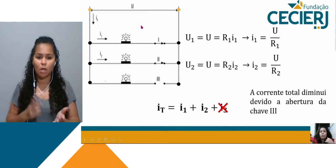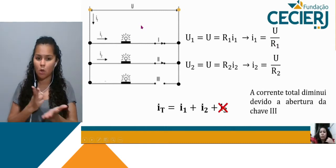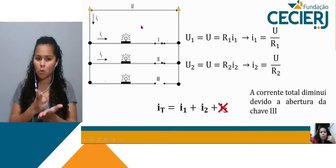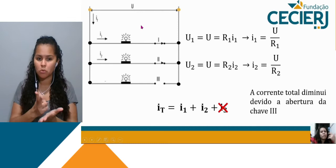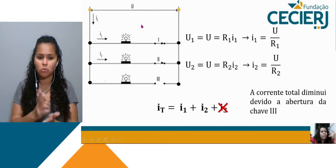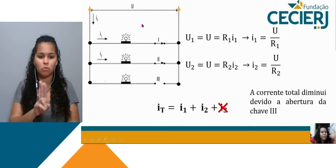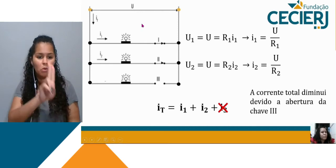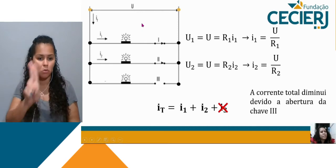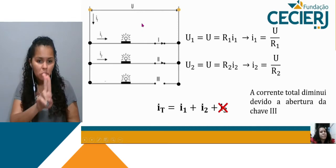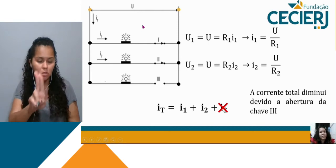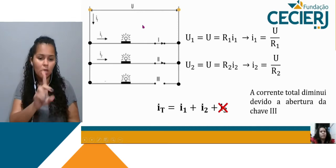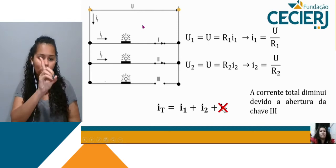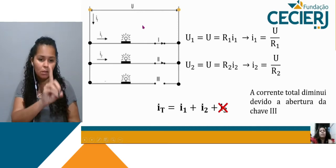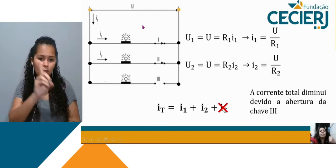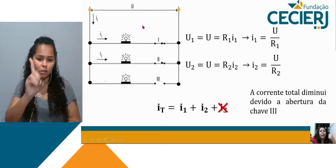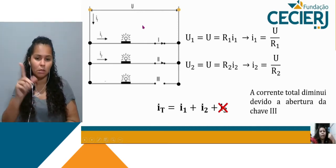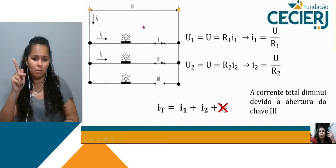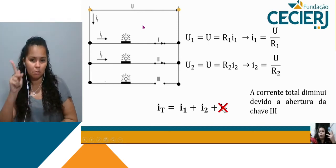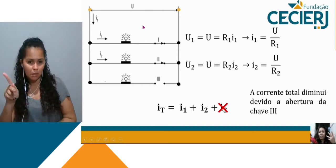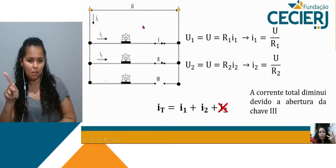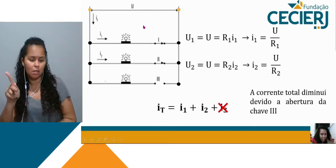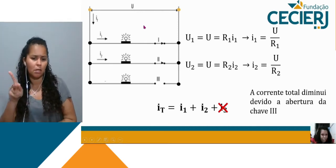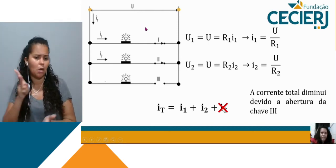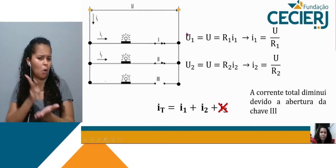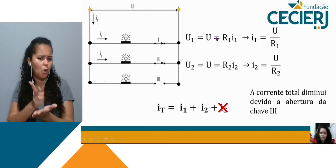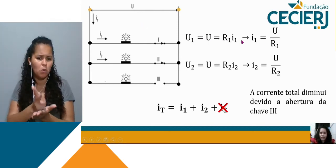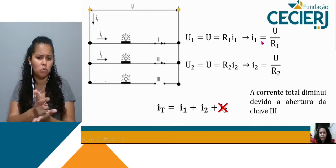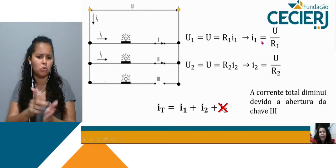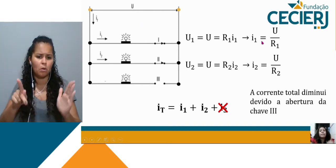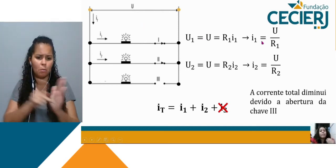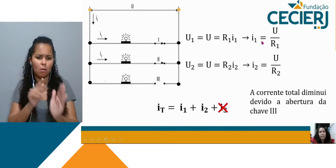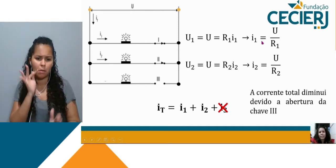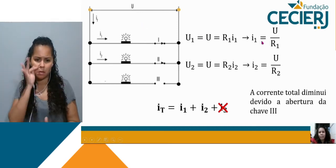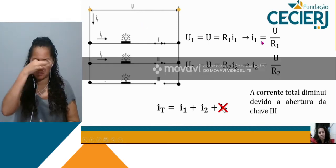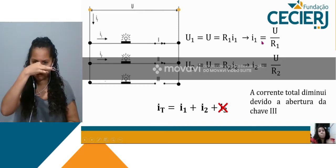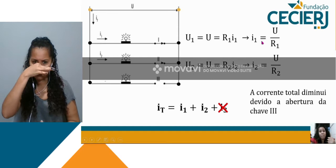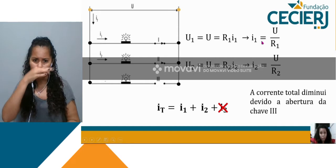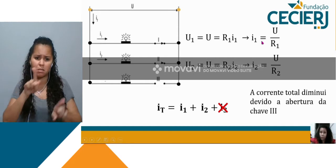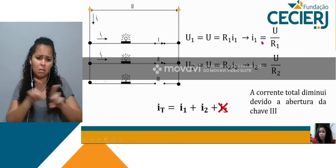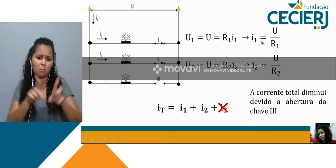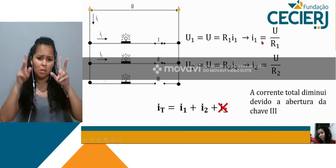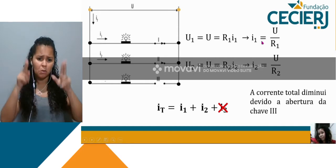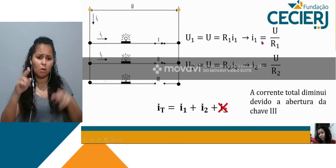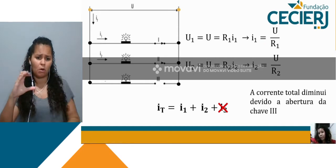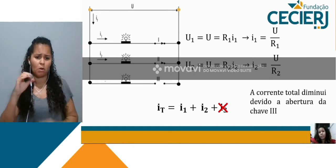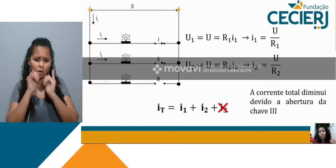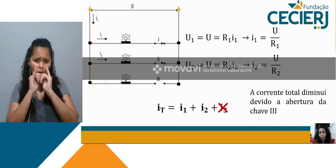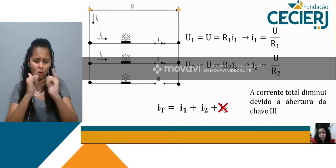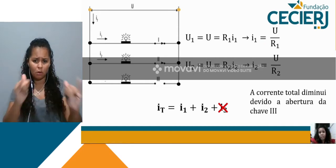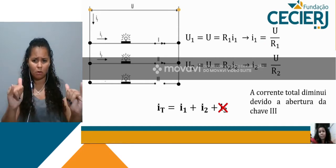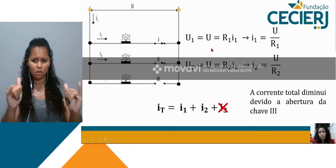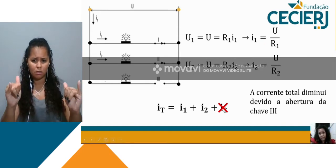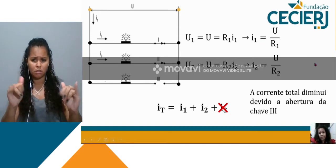ela continua usando a mesma DDP, ela continua tendo a mesma resistência, ainda vai passar por ela a mesma corrente. Então,